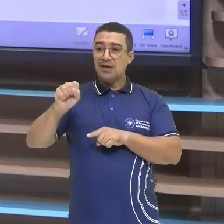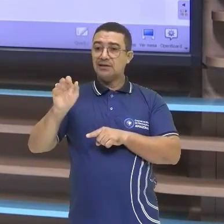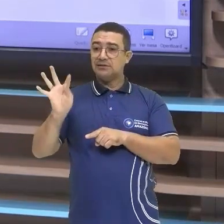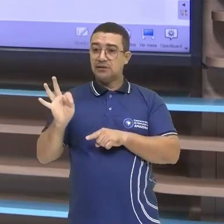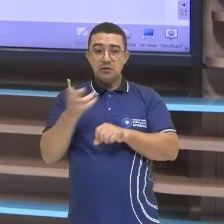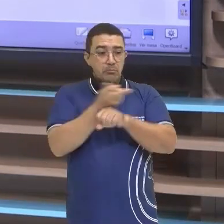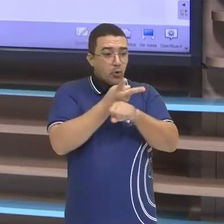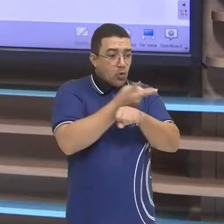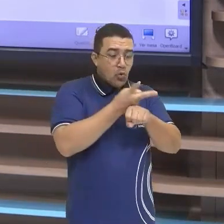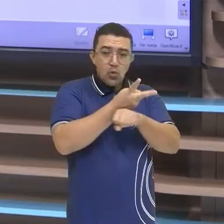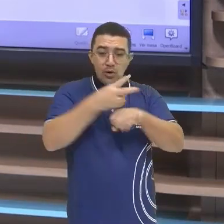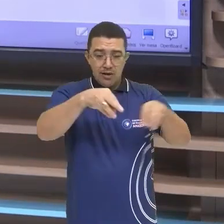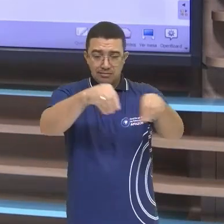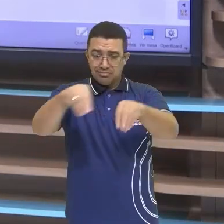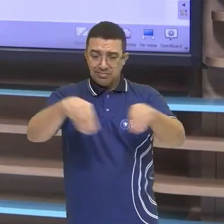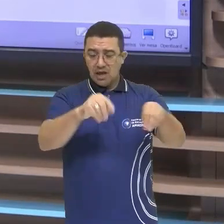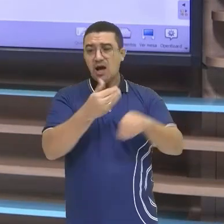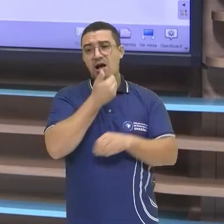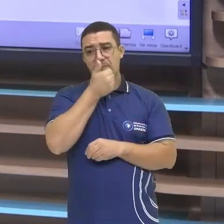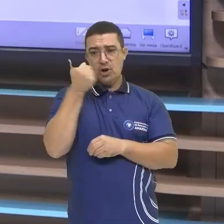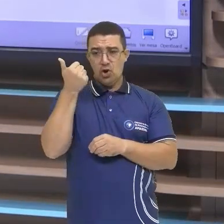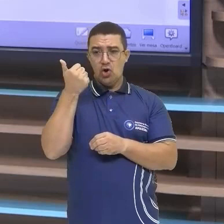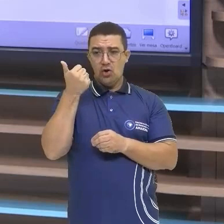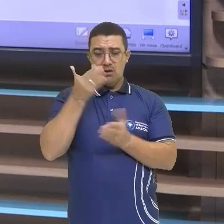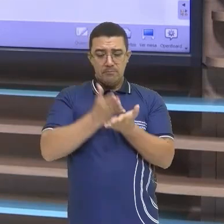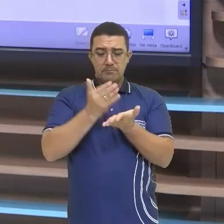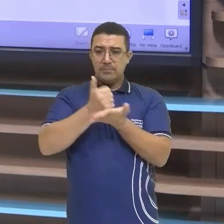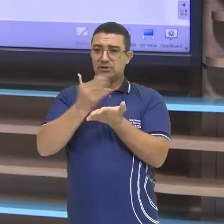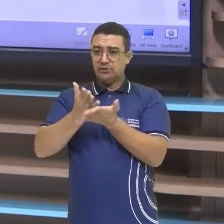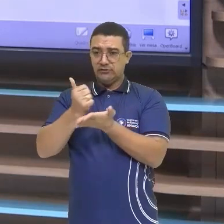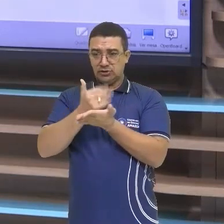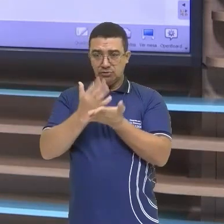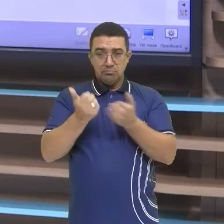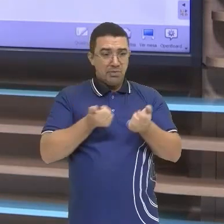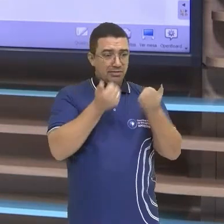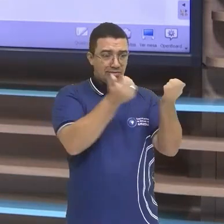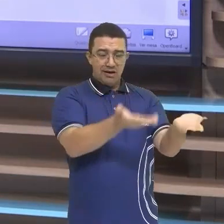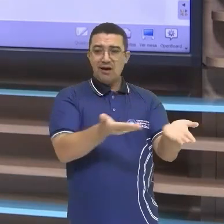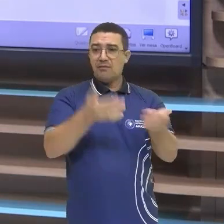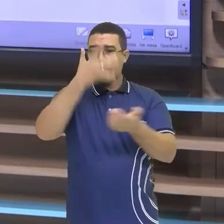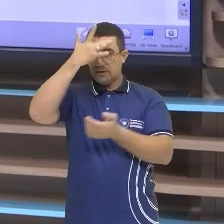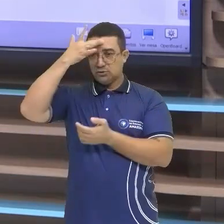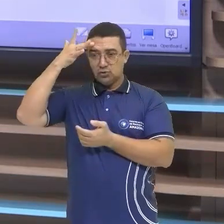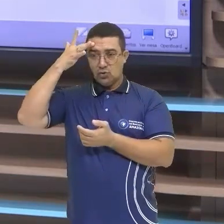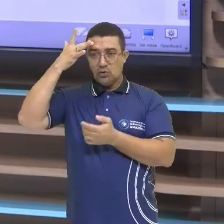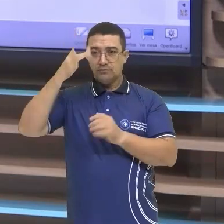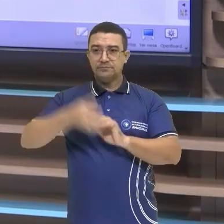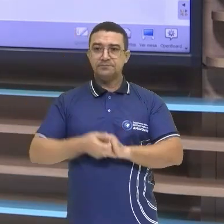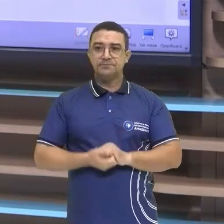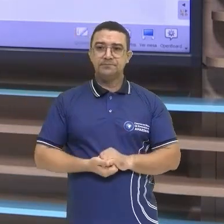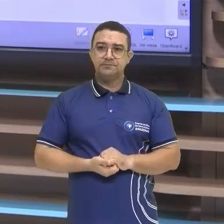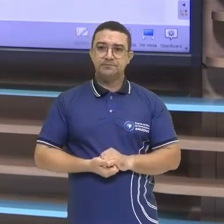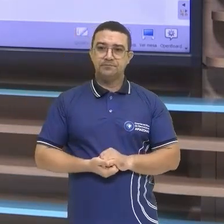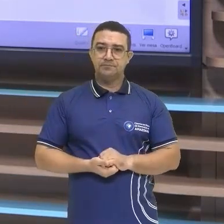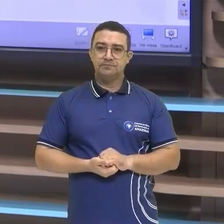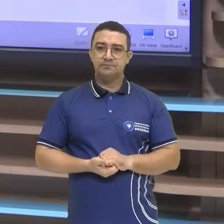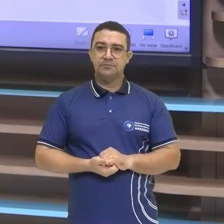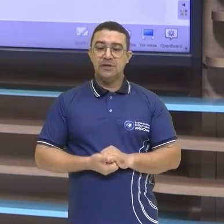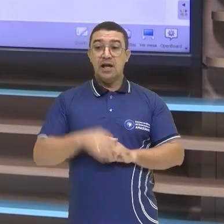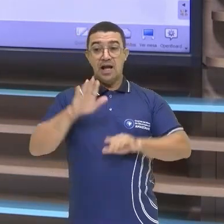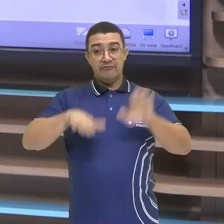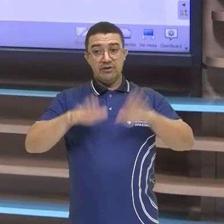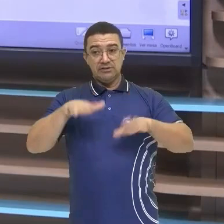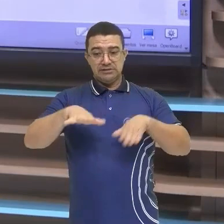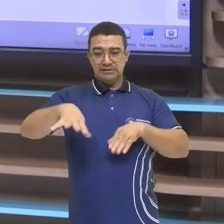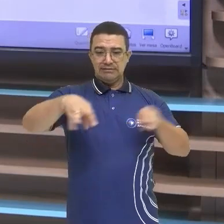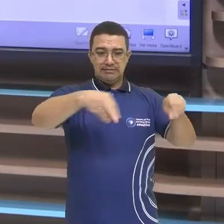melhor infraestrutura, certo? Então lá tem rodovias para escoamento da produção, tem uma escola perto,